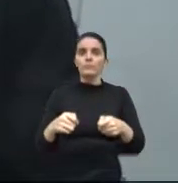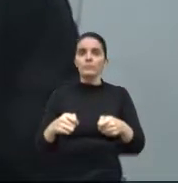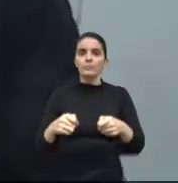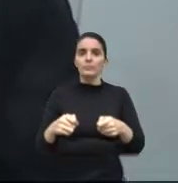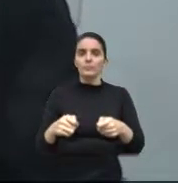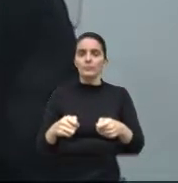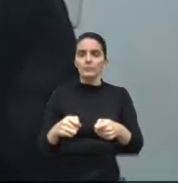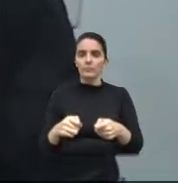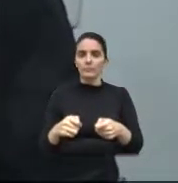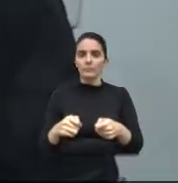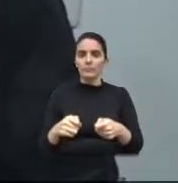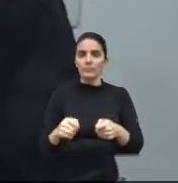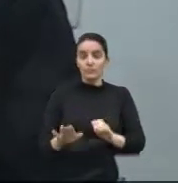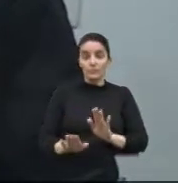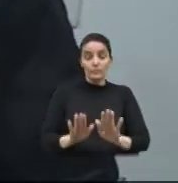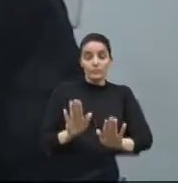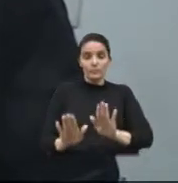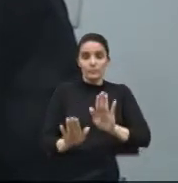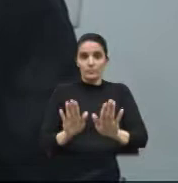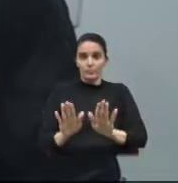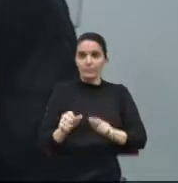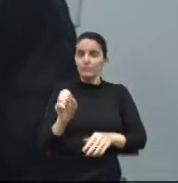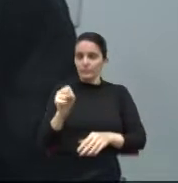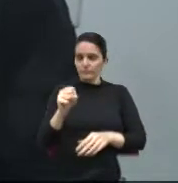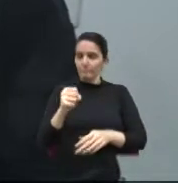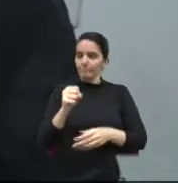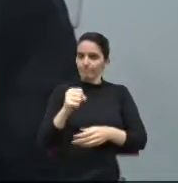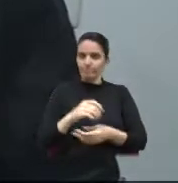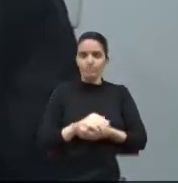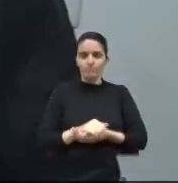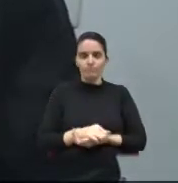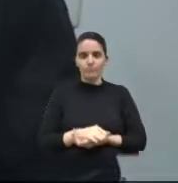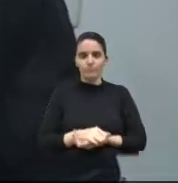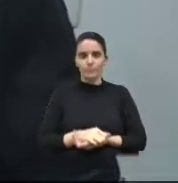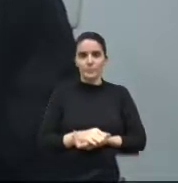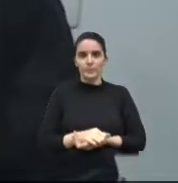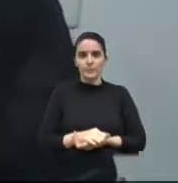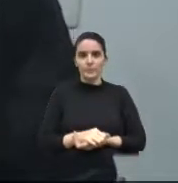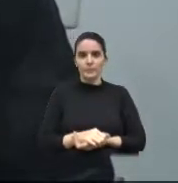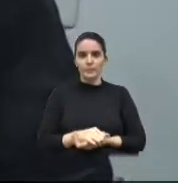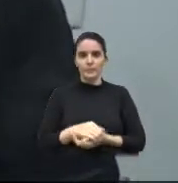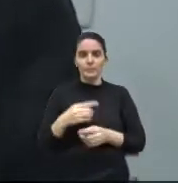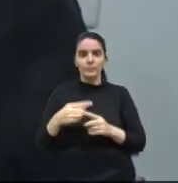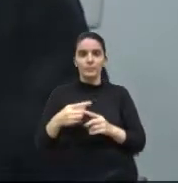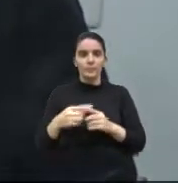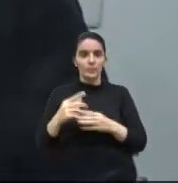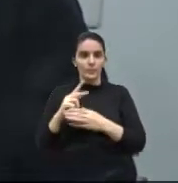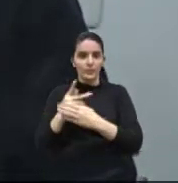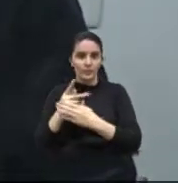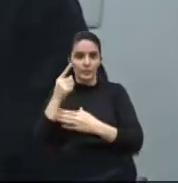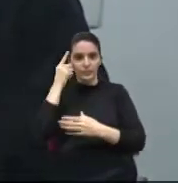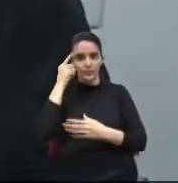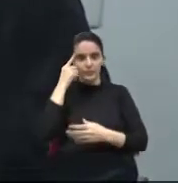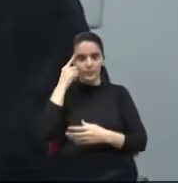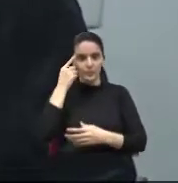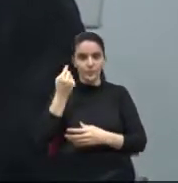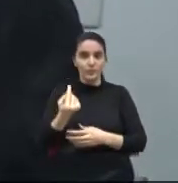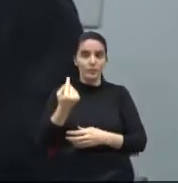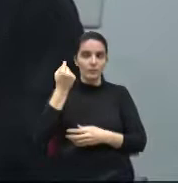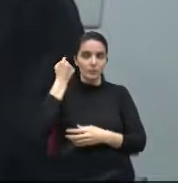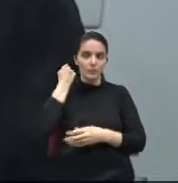um certo cuidado, uma certa delicadeza. Eu pensava de uma forma mais bruta lá